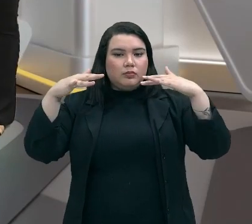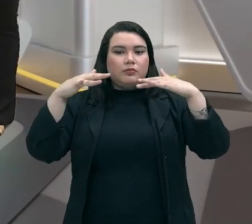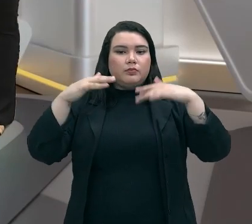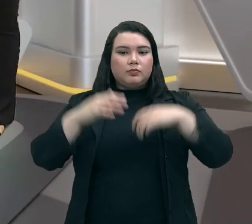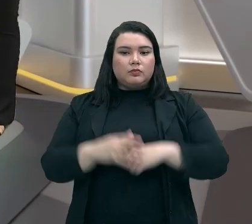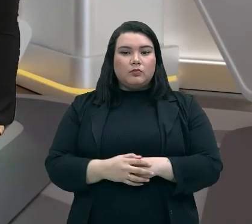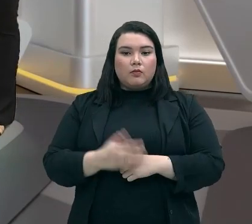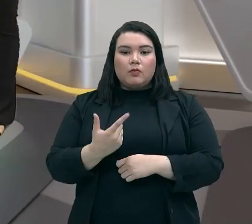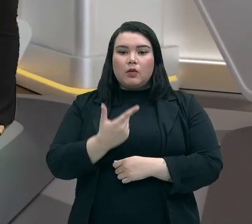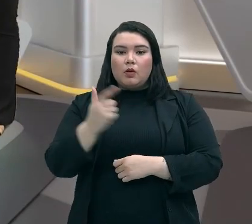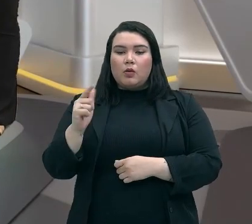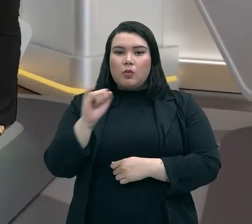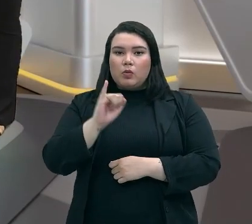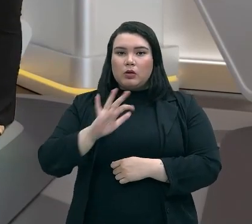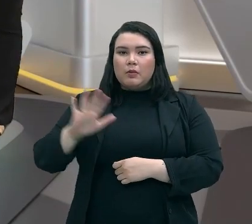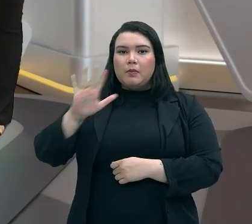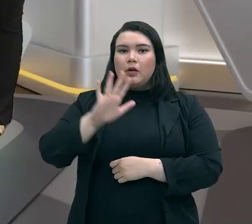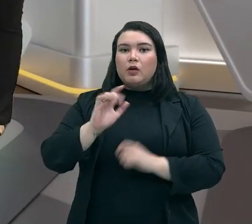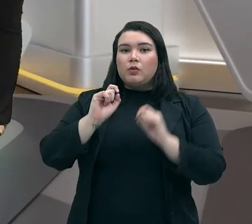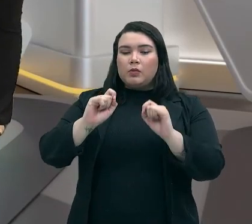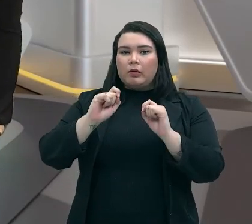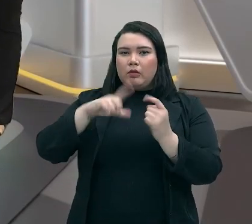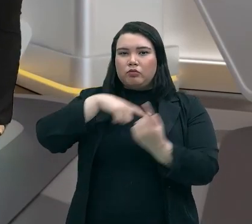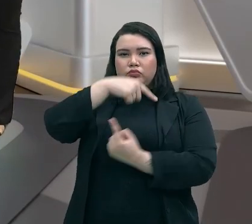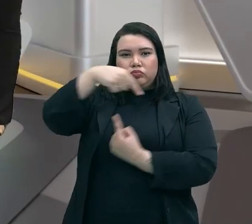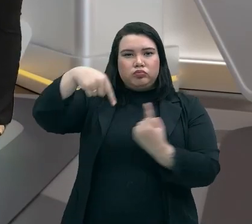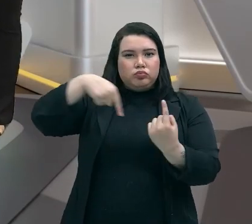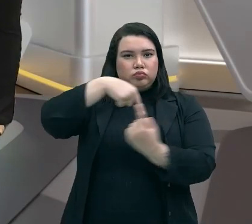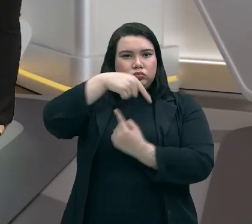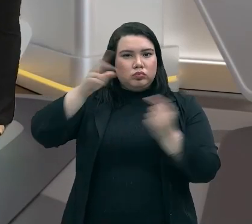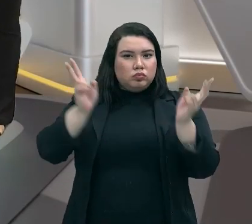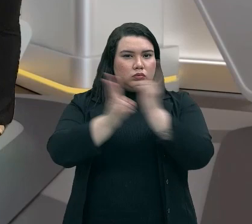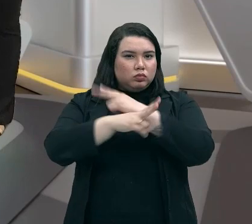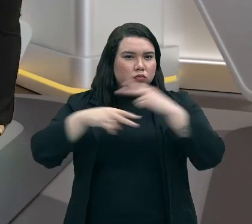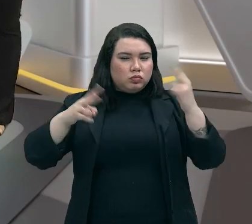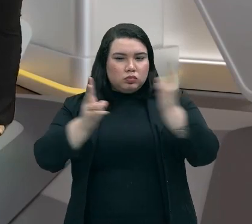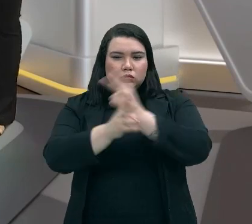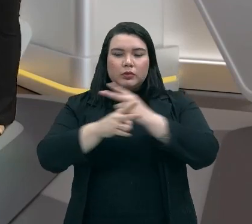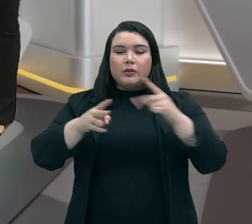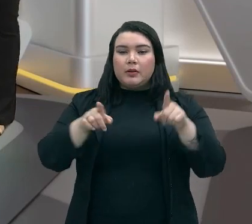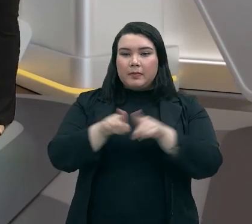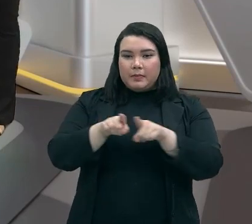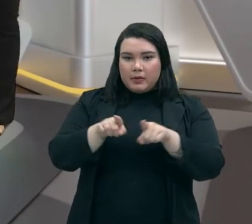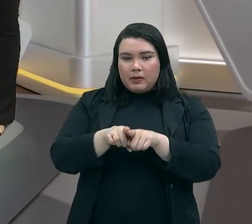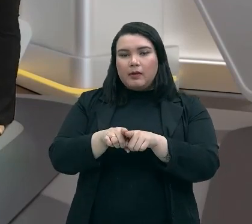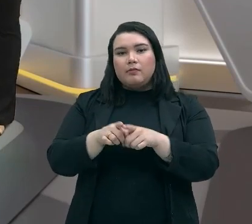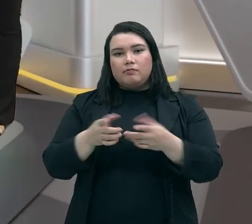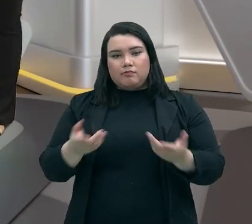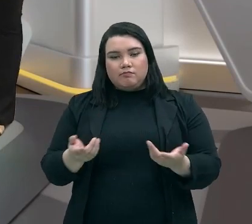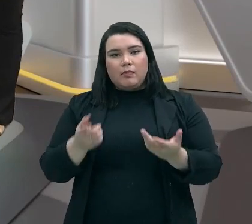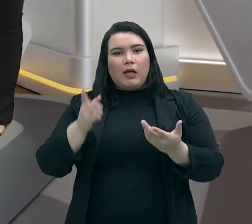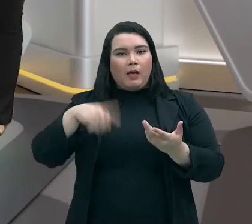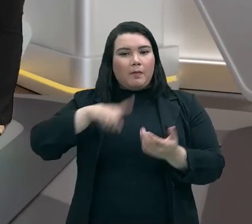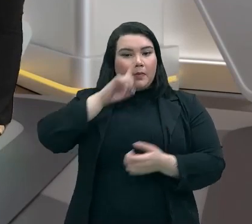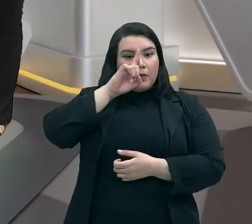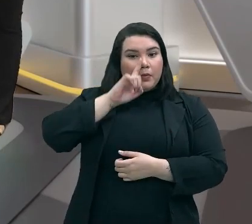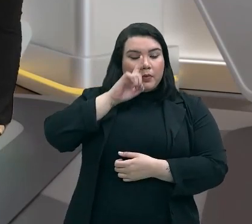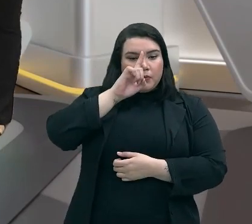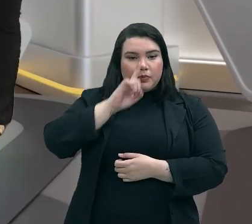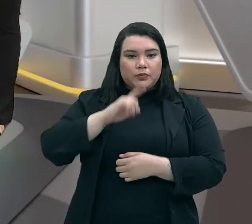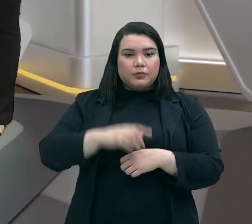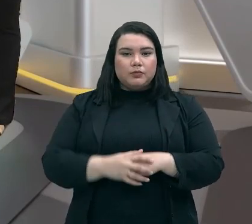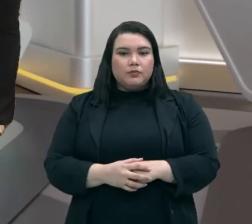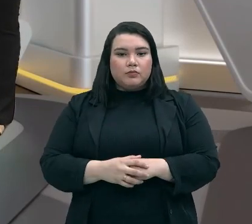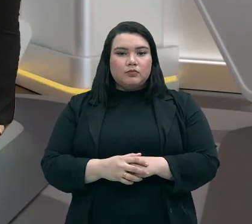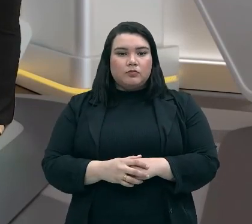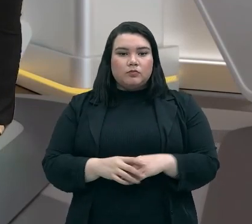aqui nós já temos um furacão, né, que a gente pode classificar como um desastre ambiental, né? E o que a gente